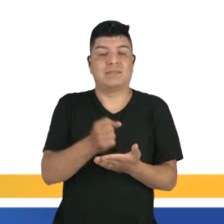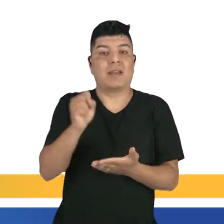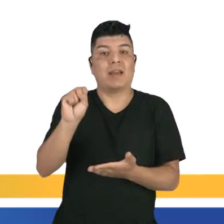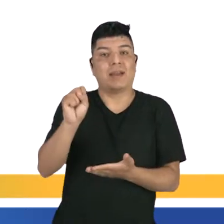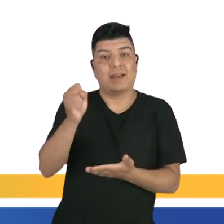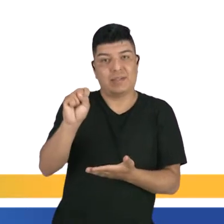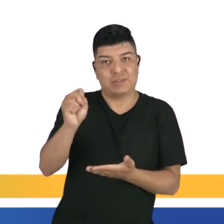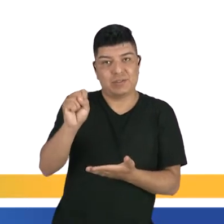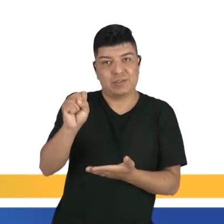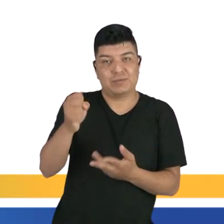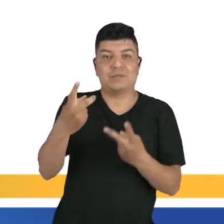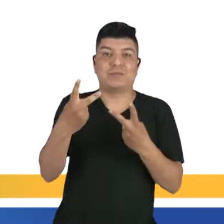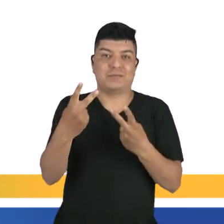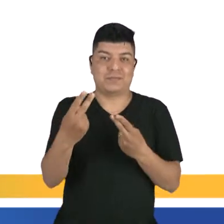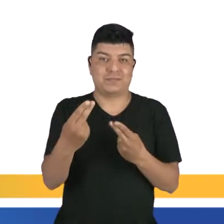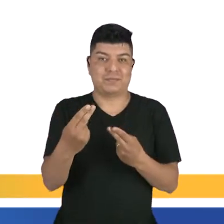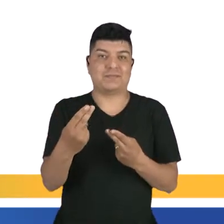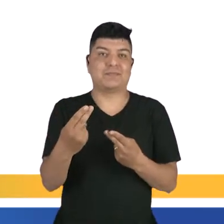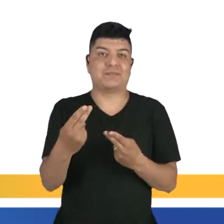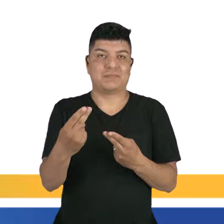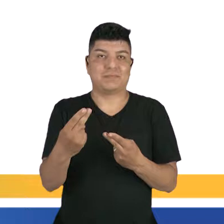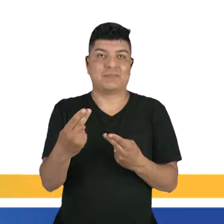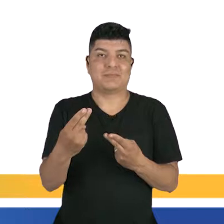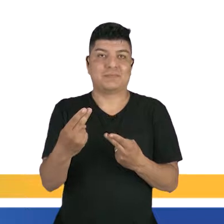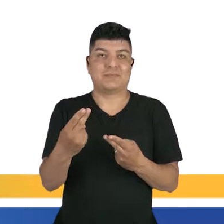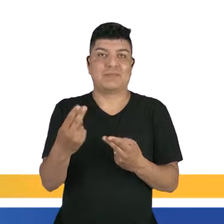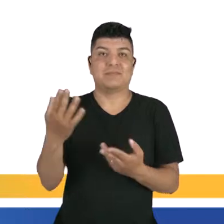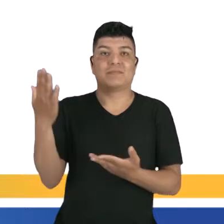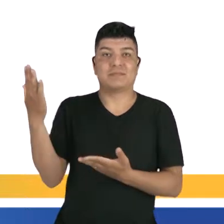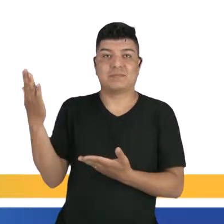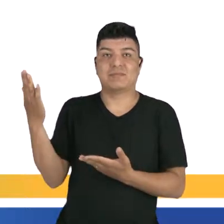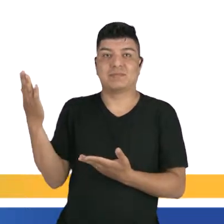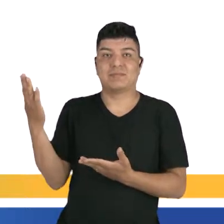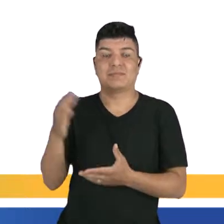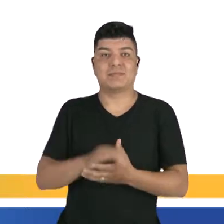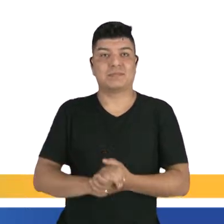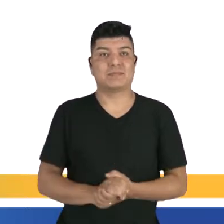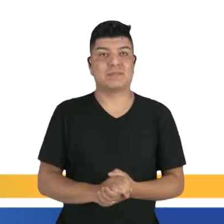8 partes iguais, E aqui foram